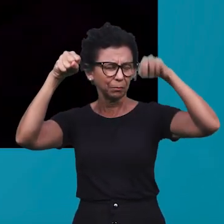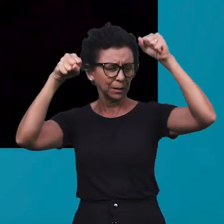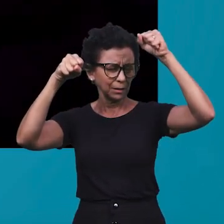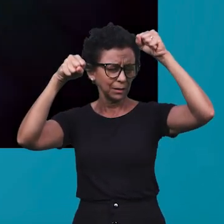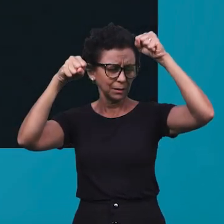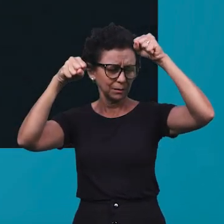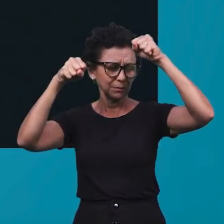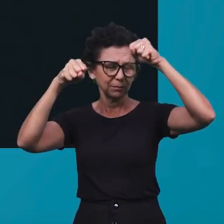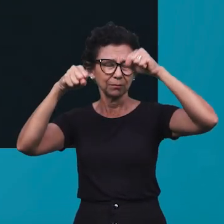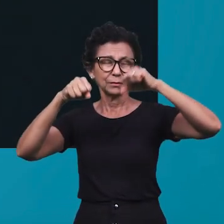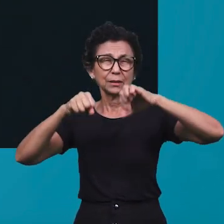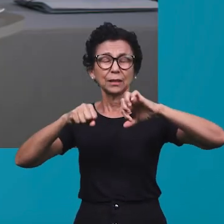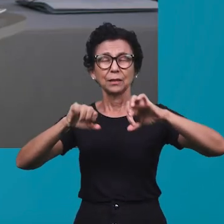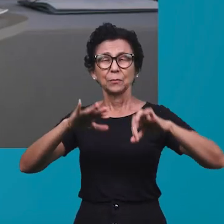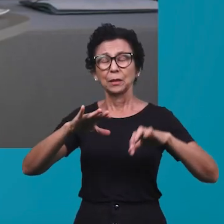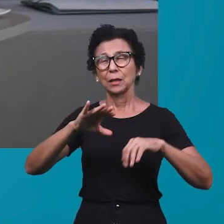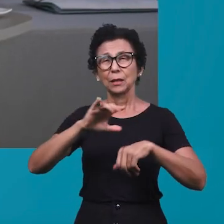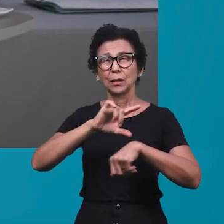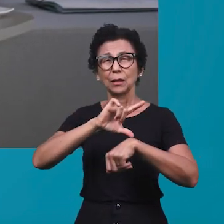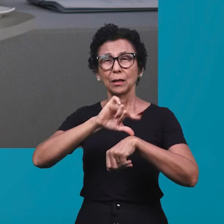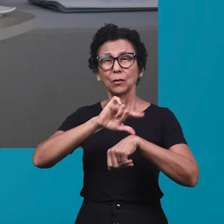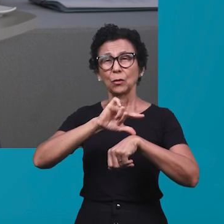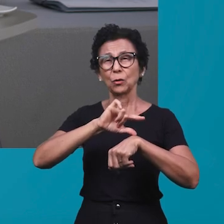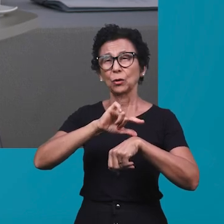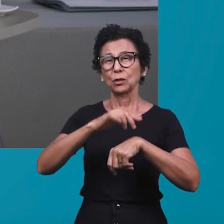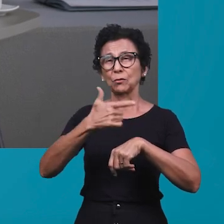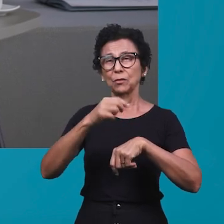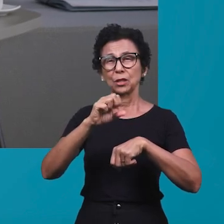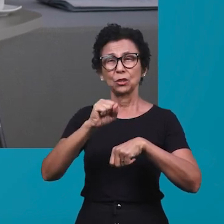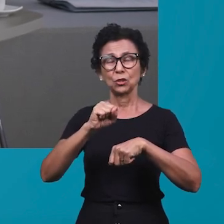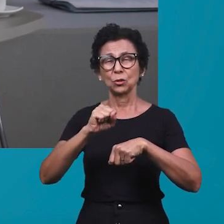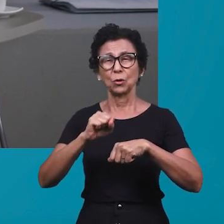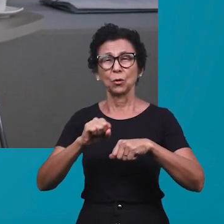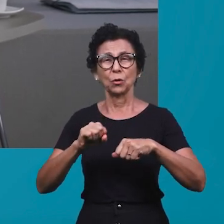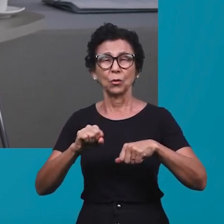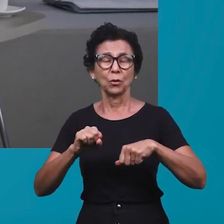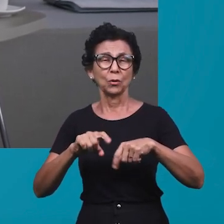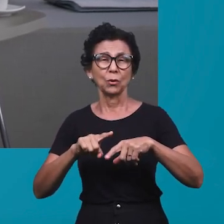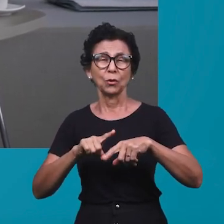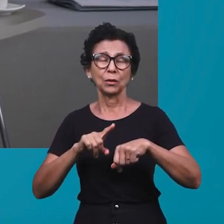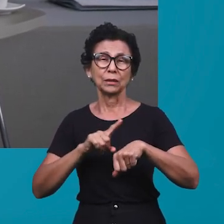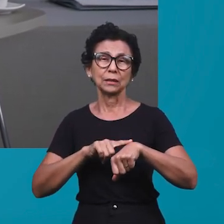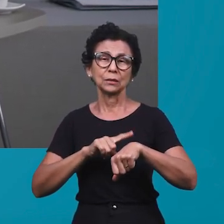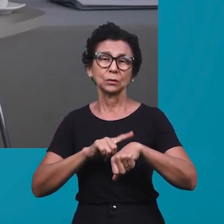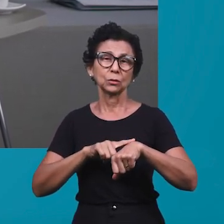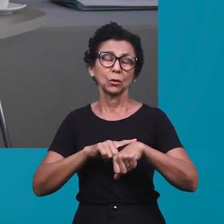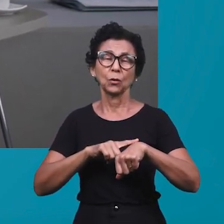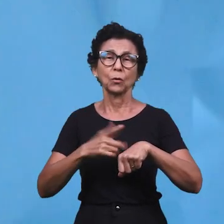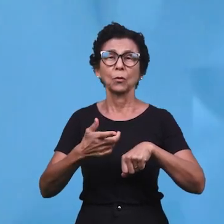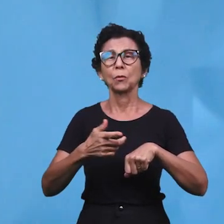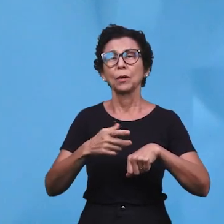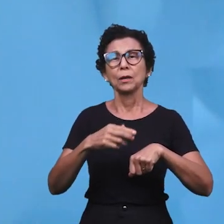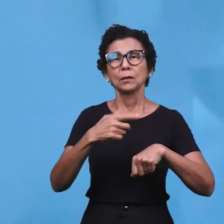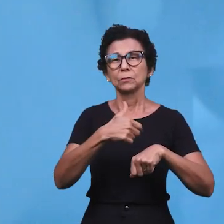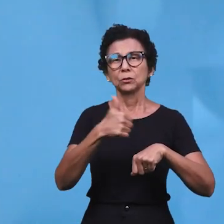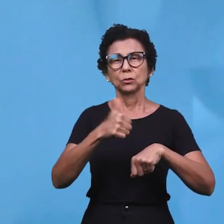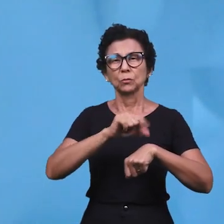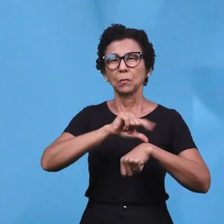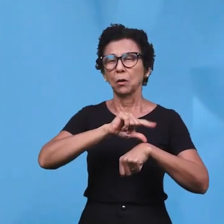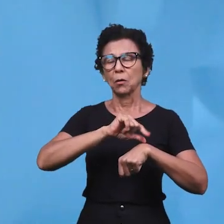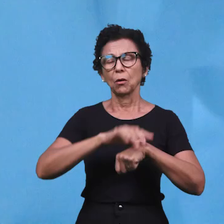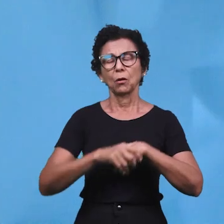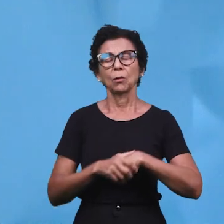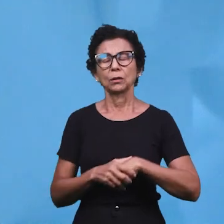já desliga lá para as 8, 9 horas da noite. Você pode desligar, fechar o seu notebook, né? Ou desligar o